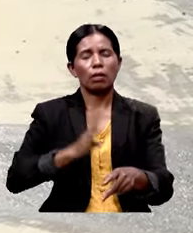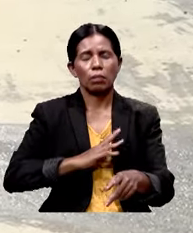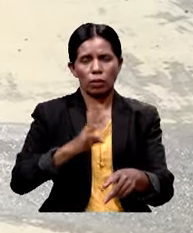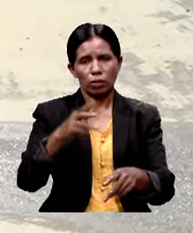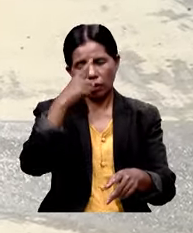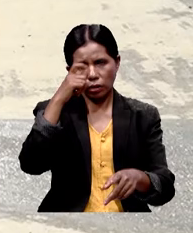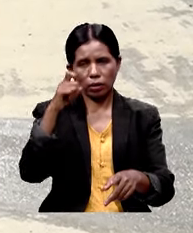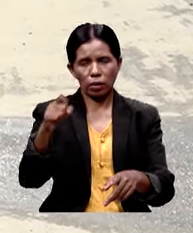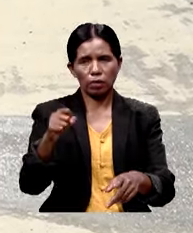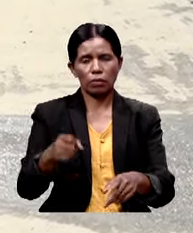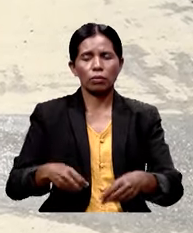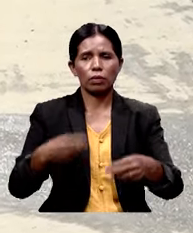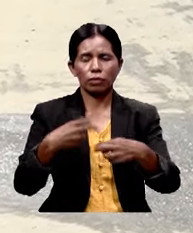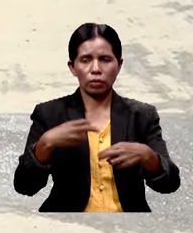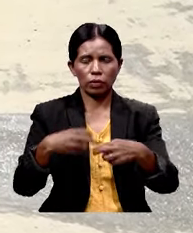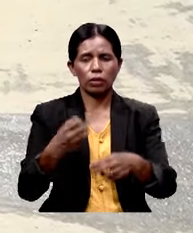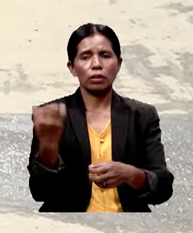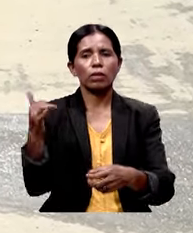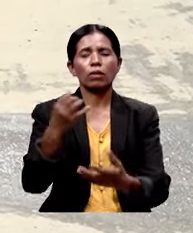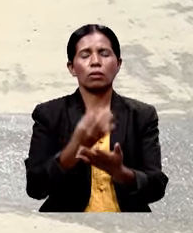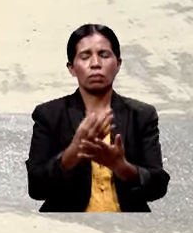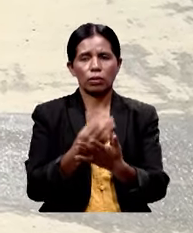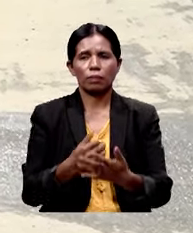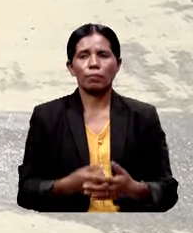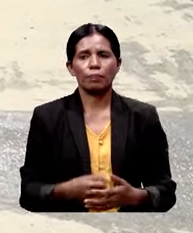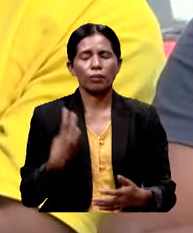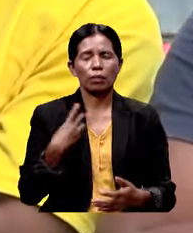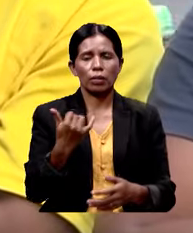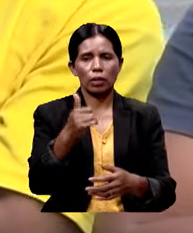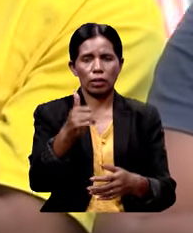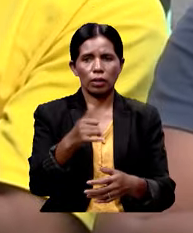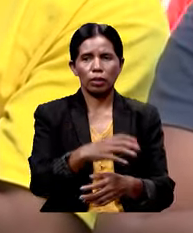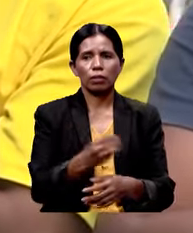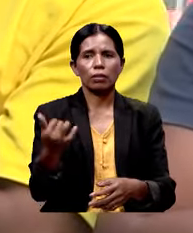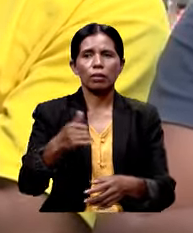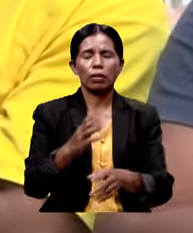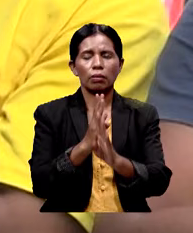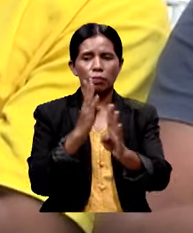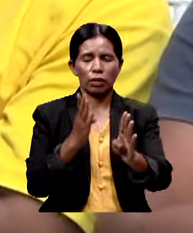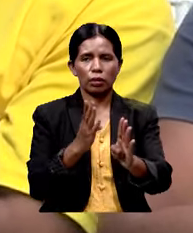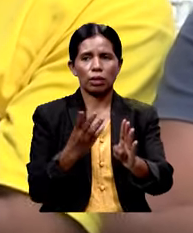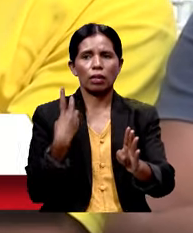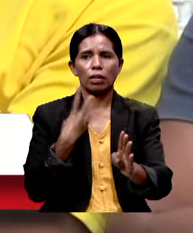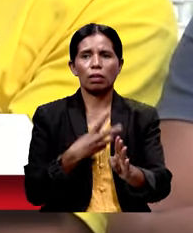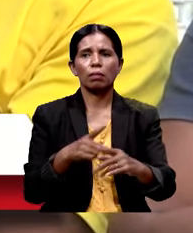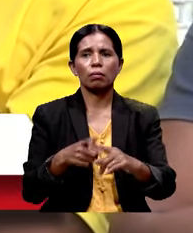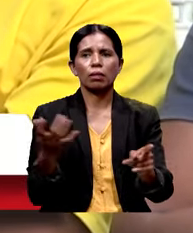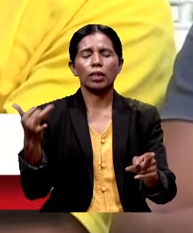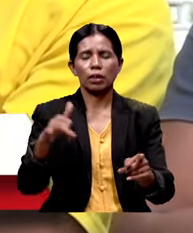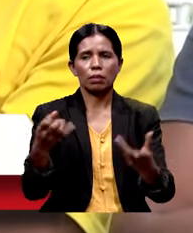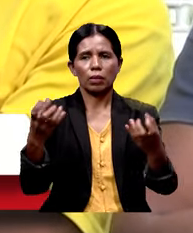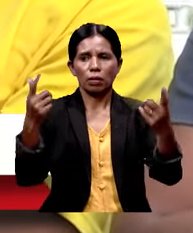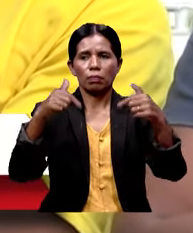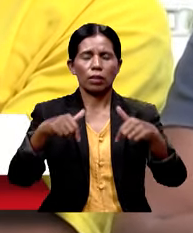foi impacto basira ne rendimento loron loron. Amse taxi para nene so garantia ba servis nebe mak para hene. Ebe sira barak mak mai